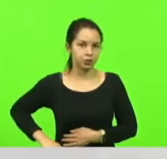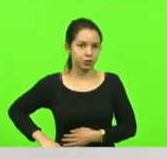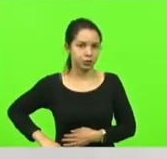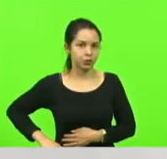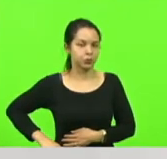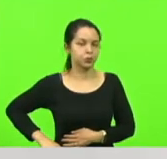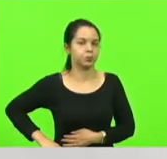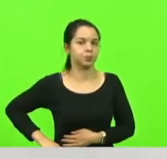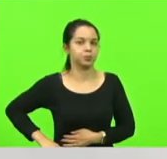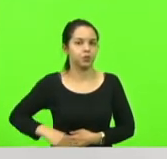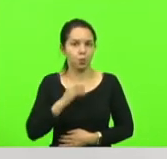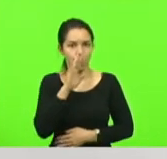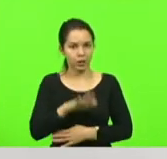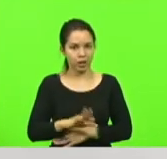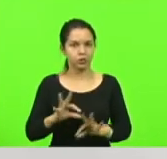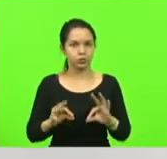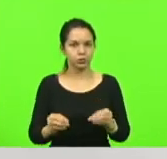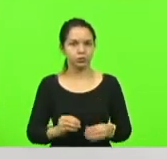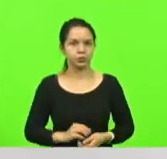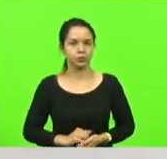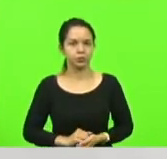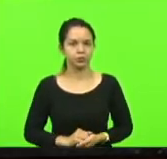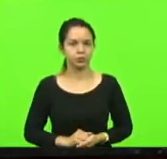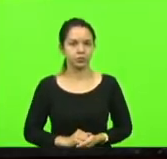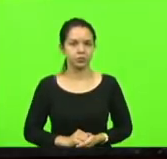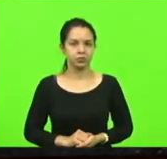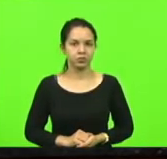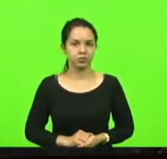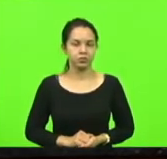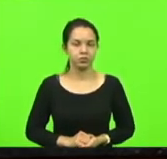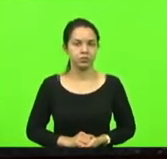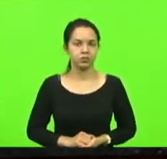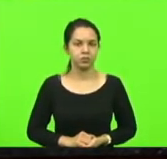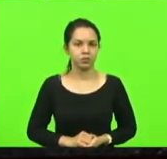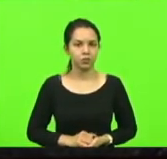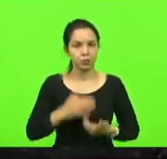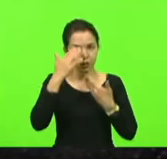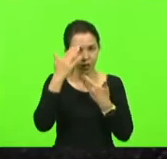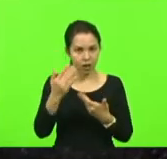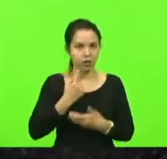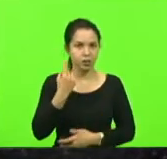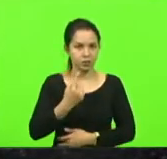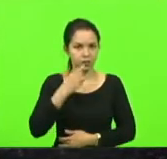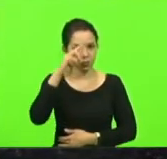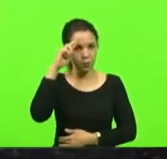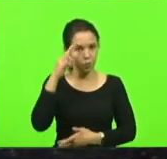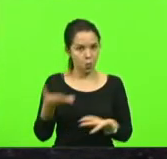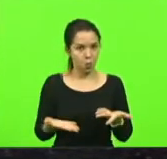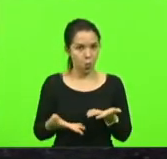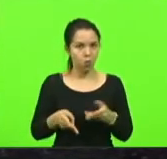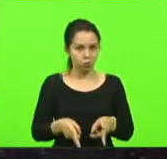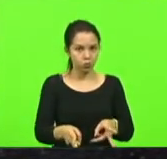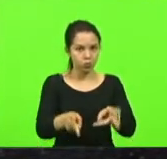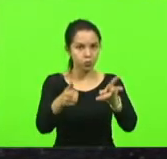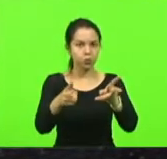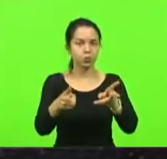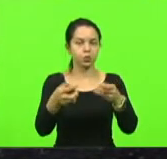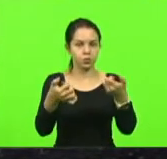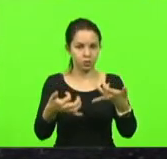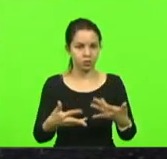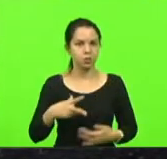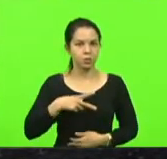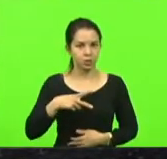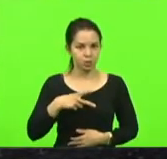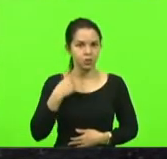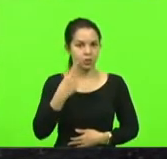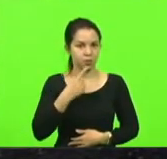palavra. Uma boa tarde a todos. Obrigado, deputado Floriano. Ainda em explicações pessoais, inscrito para falar, deputado